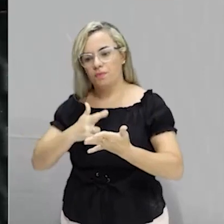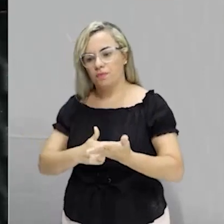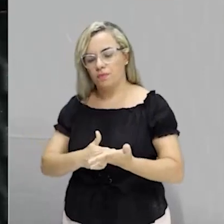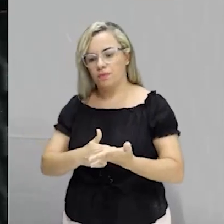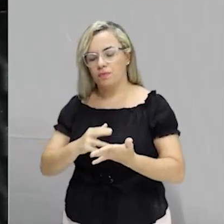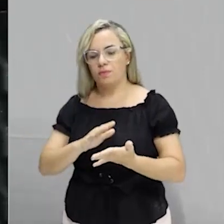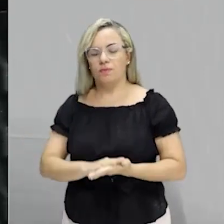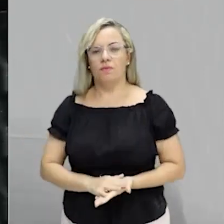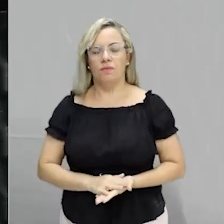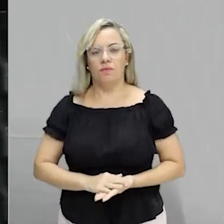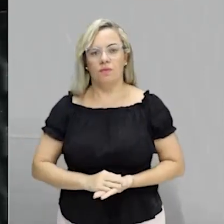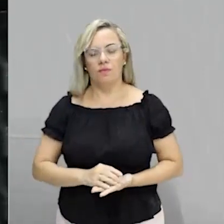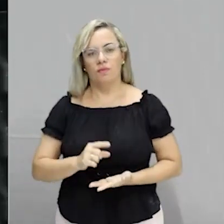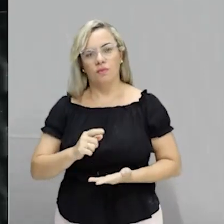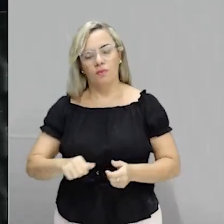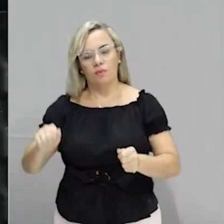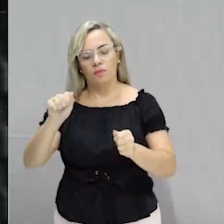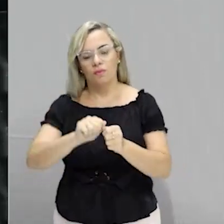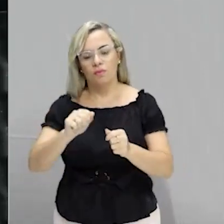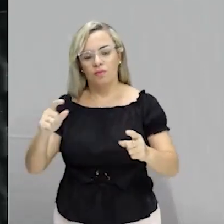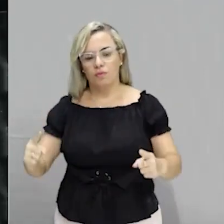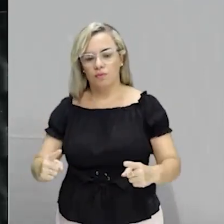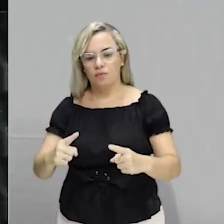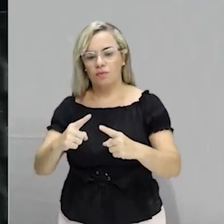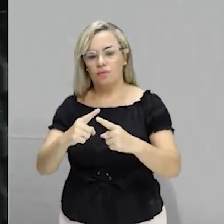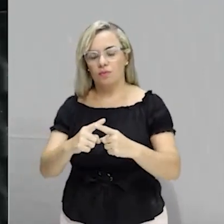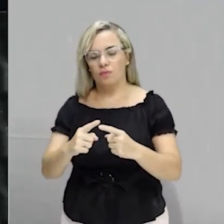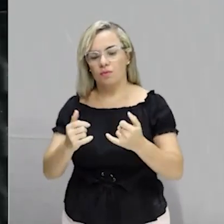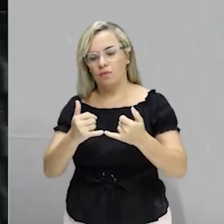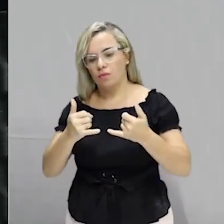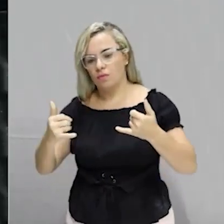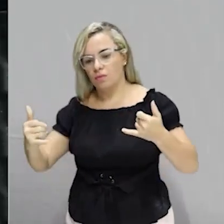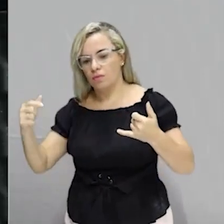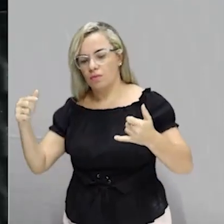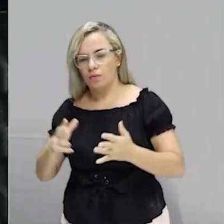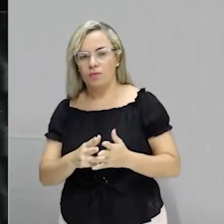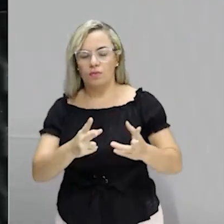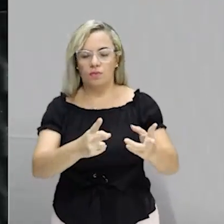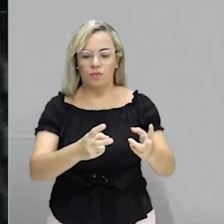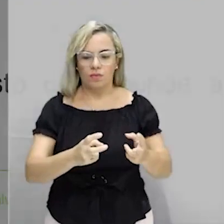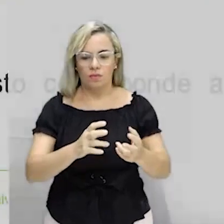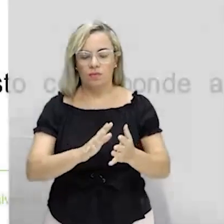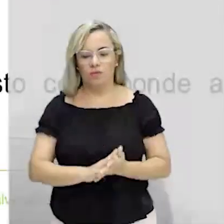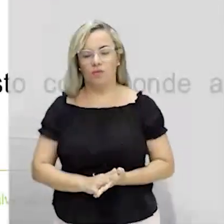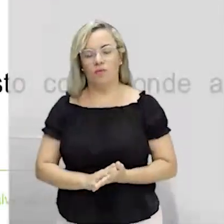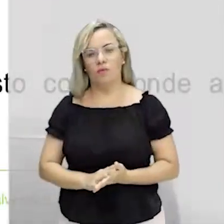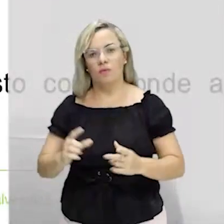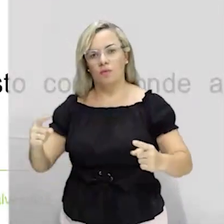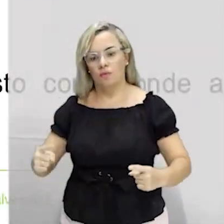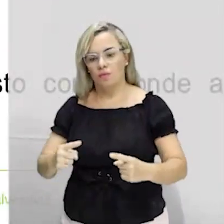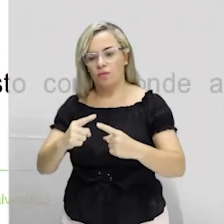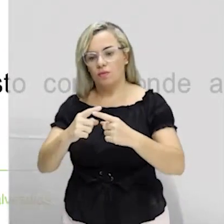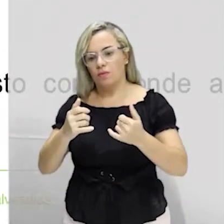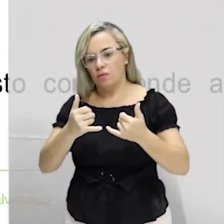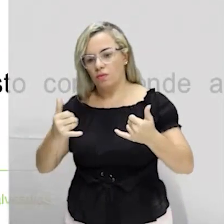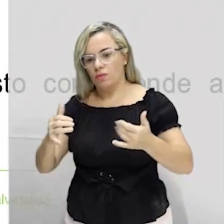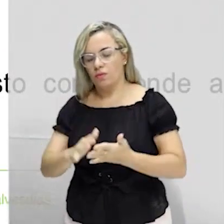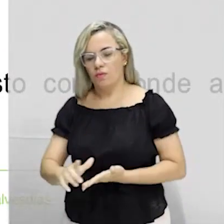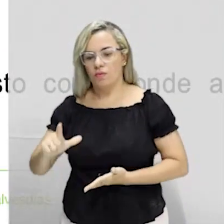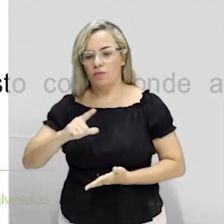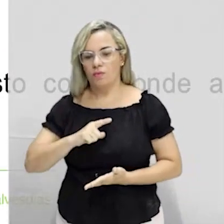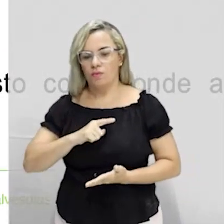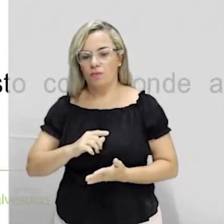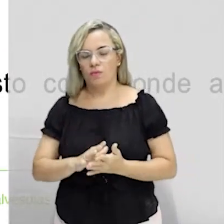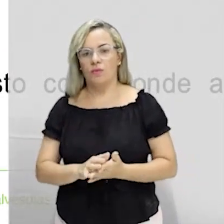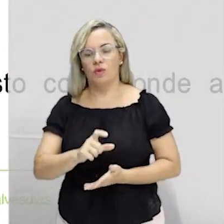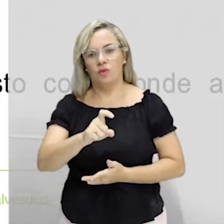né, justamente fazendo a multiplicação em linha reta. Perceba aqui que na minha multiplicação em linha reta eu tenho